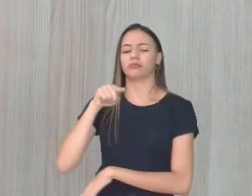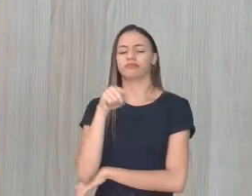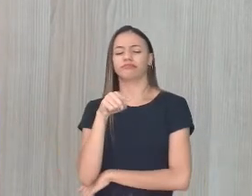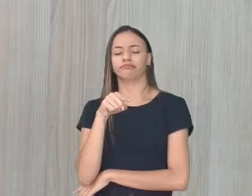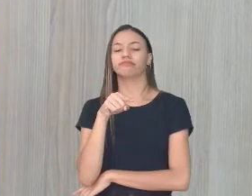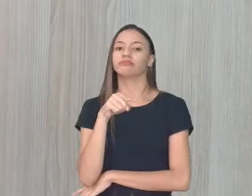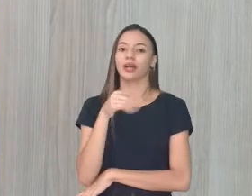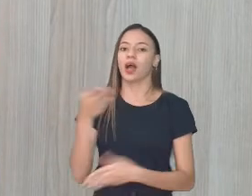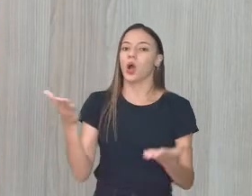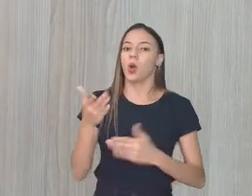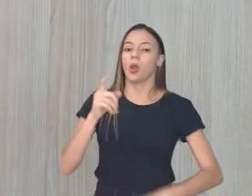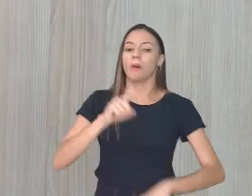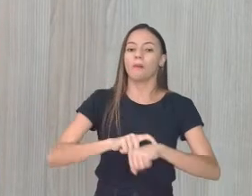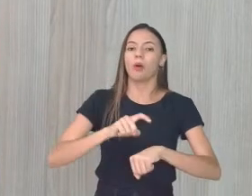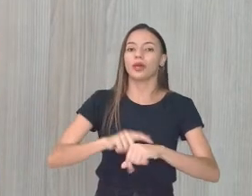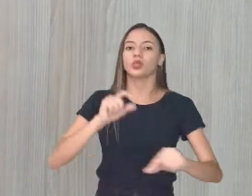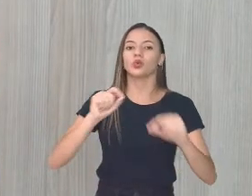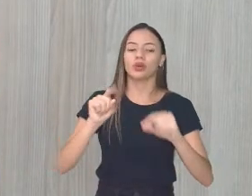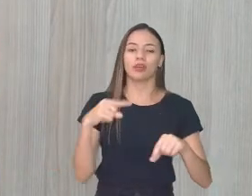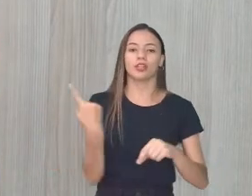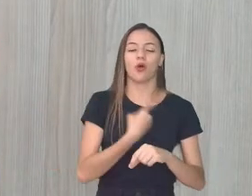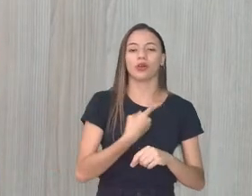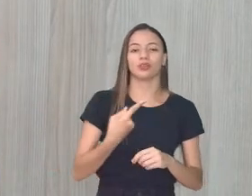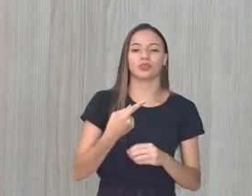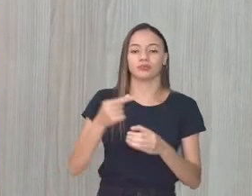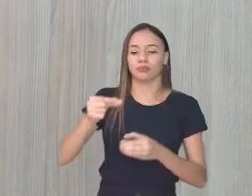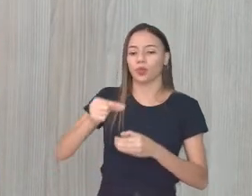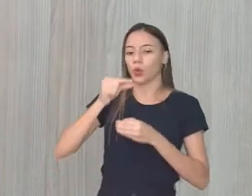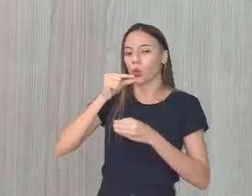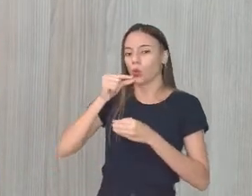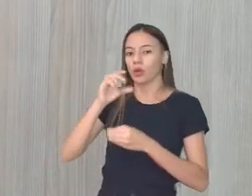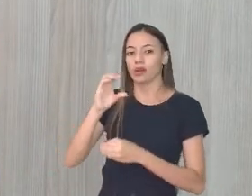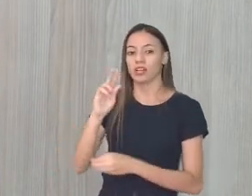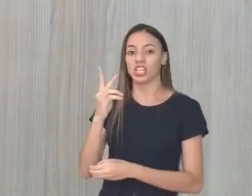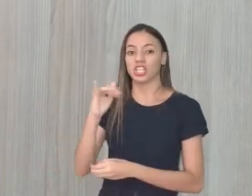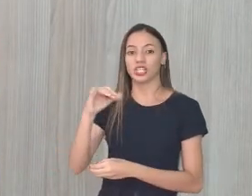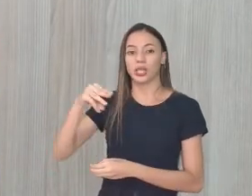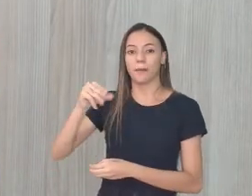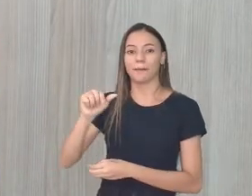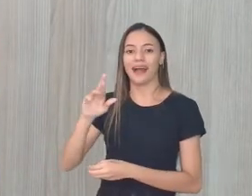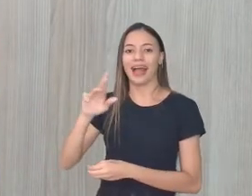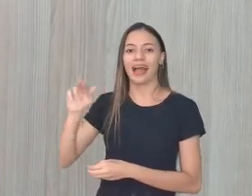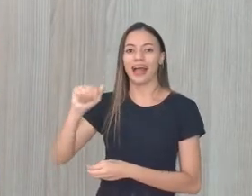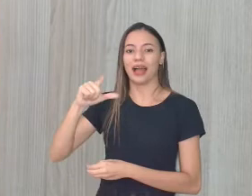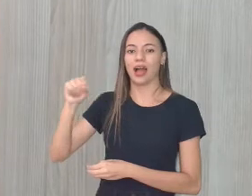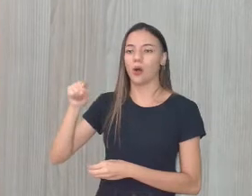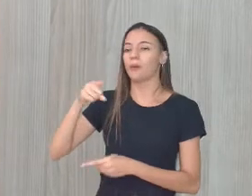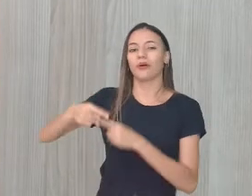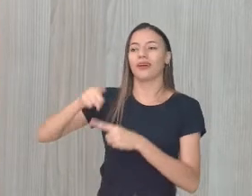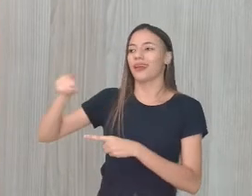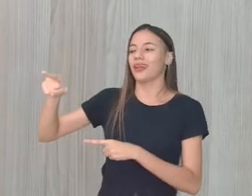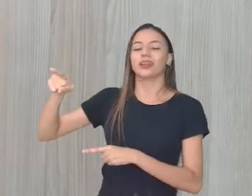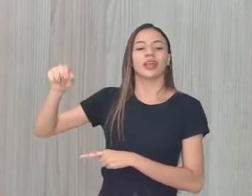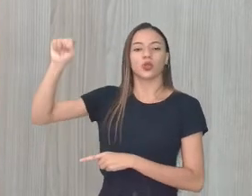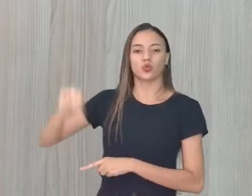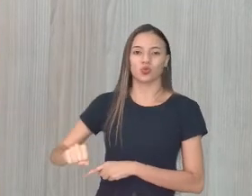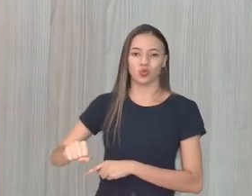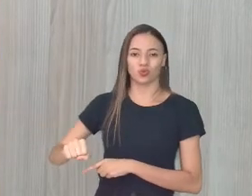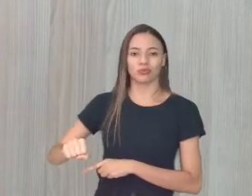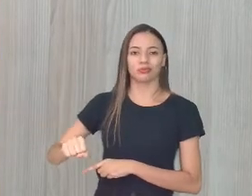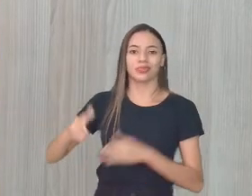a gente meter o nosso chimarrão nessa política, porque ele era gaúcho. Gaúcho, Né, ele era gaúcho. E daí